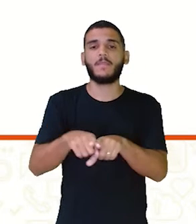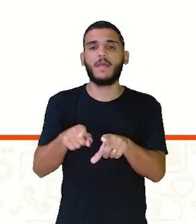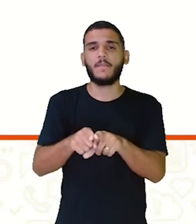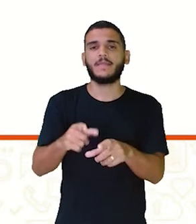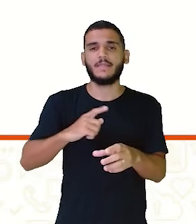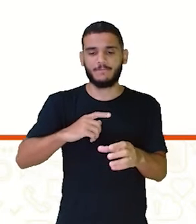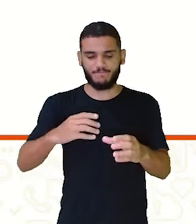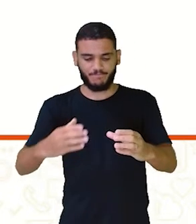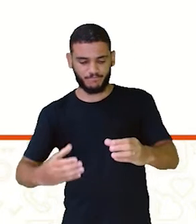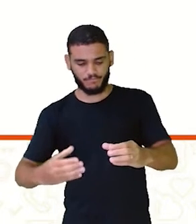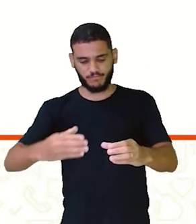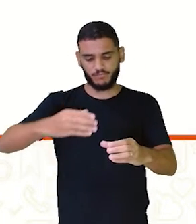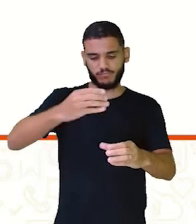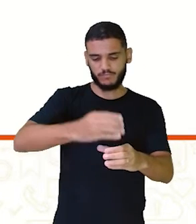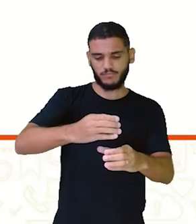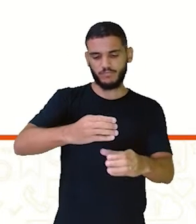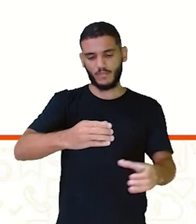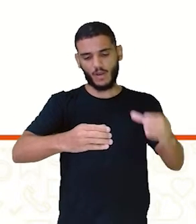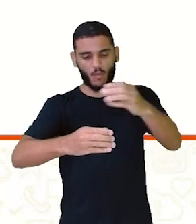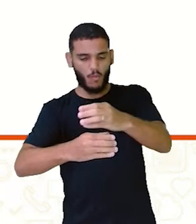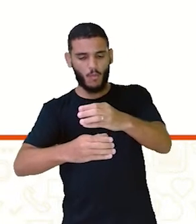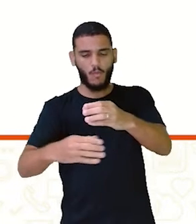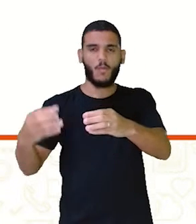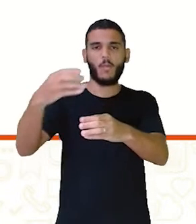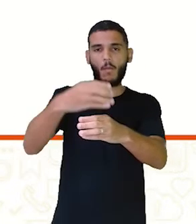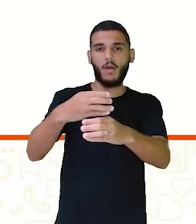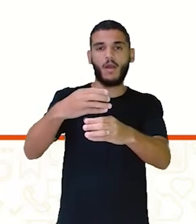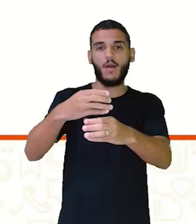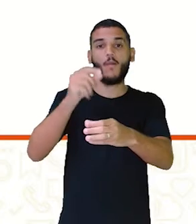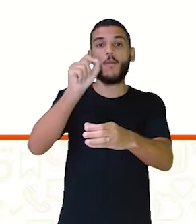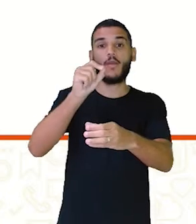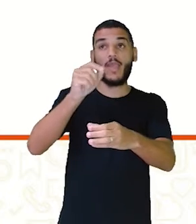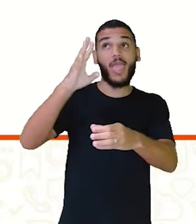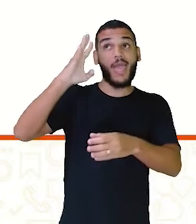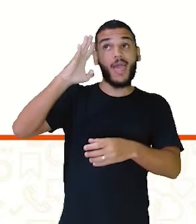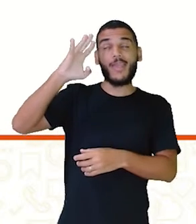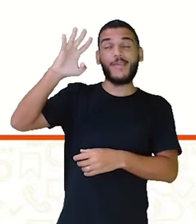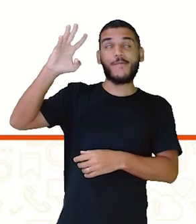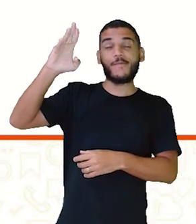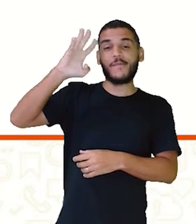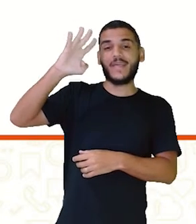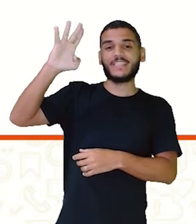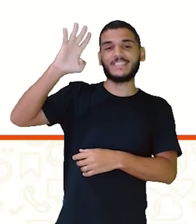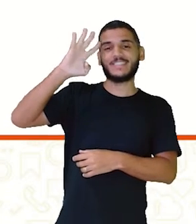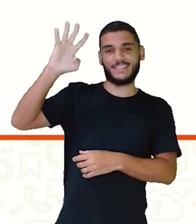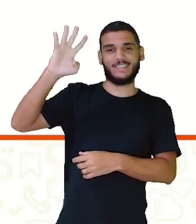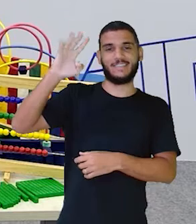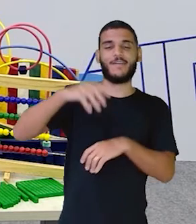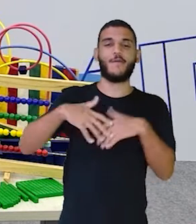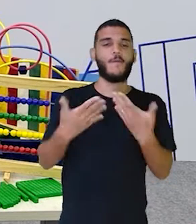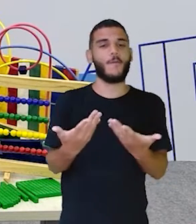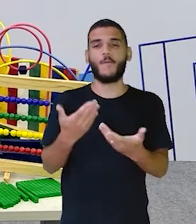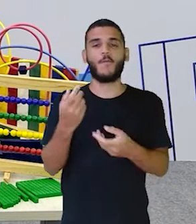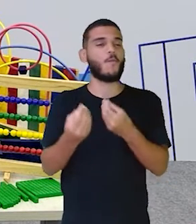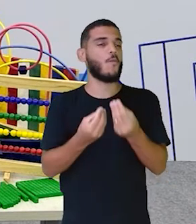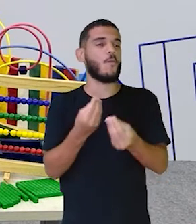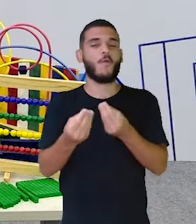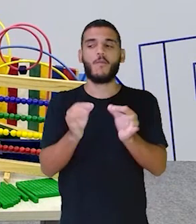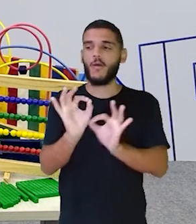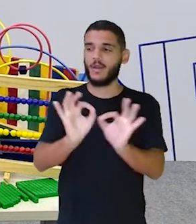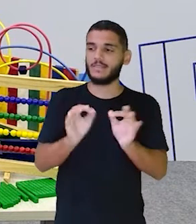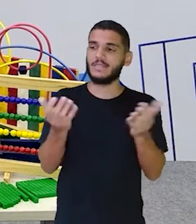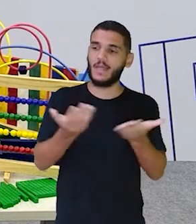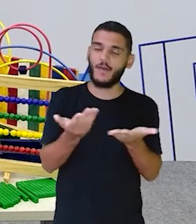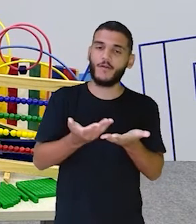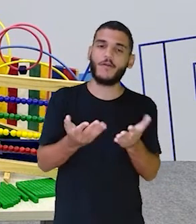ele vai trabalhar uma imaginação. O que é que eu vou montar agora? É interessante que quando o